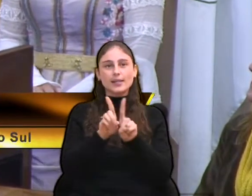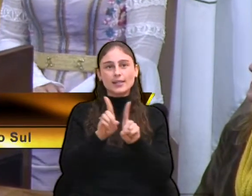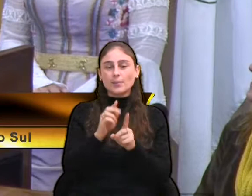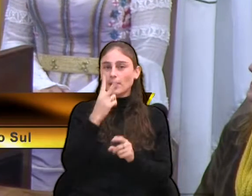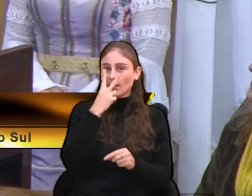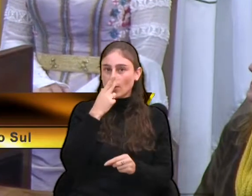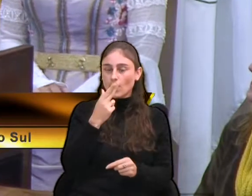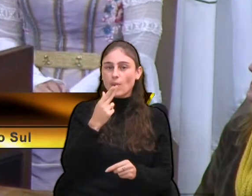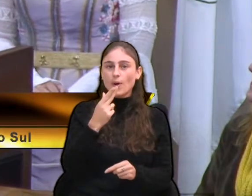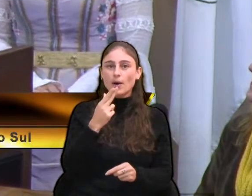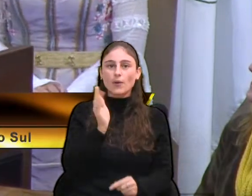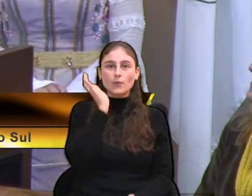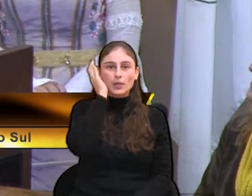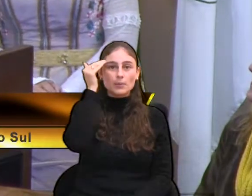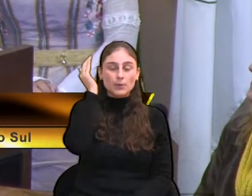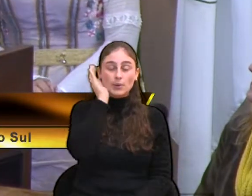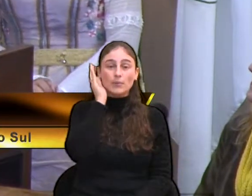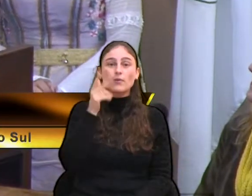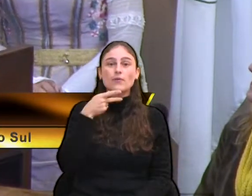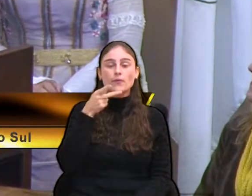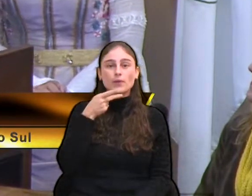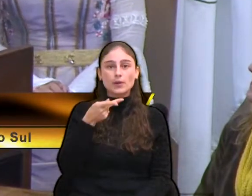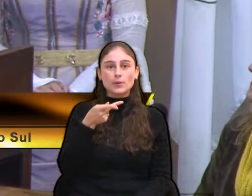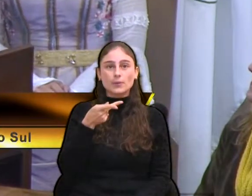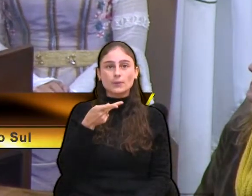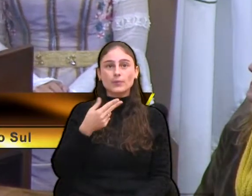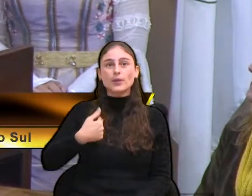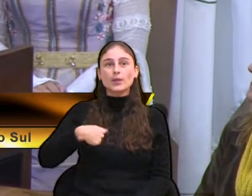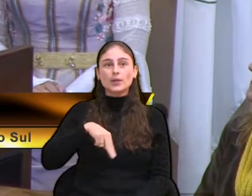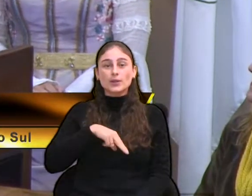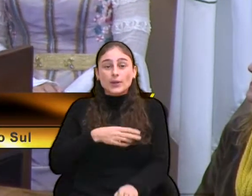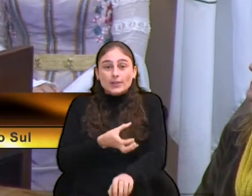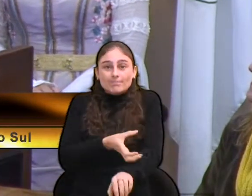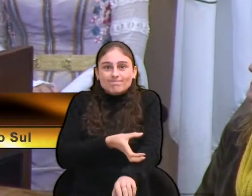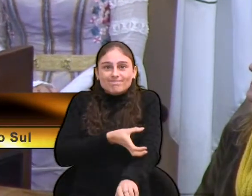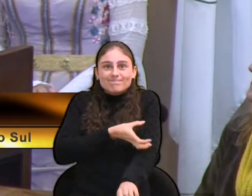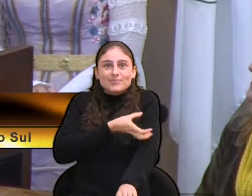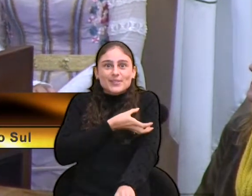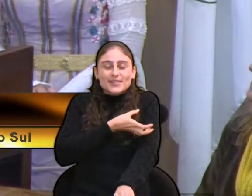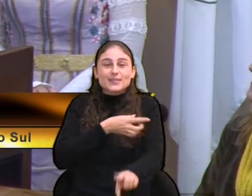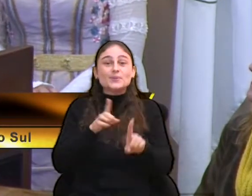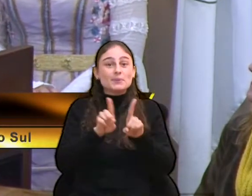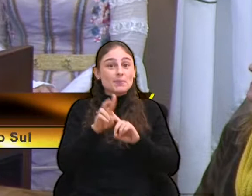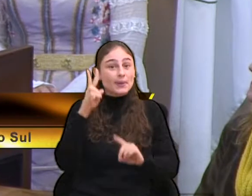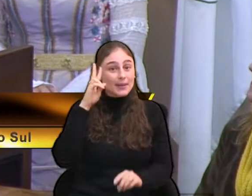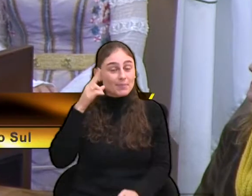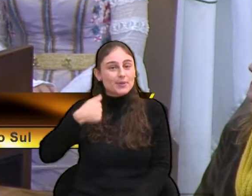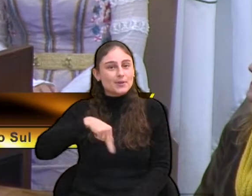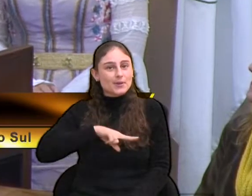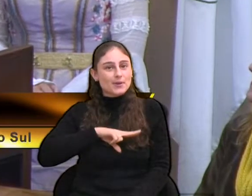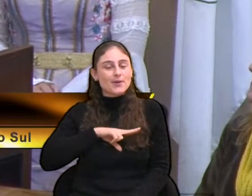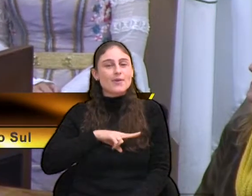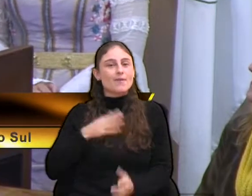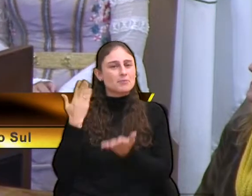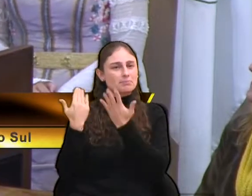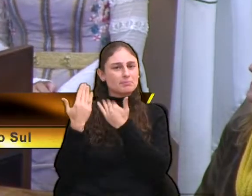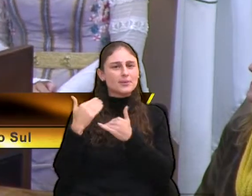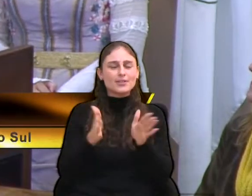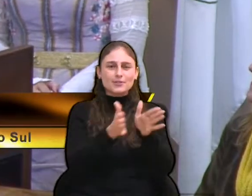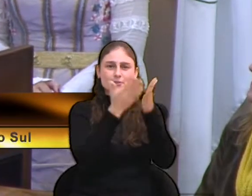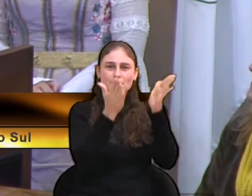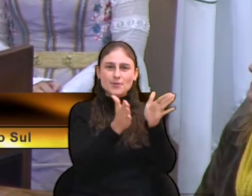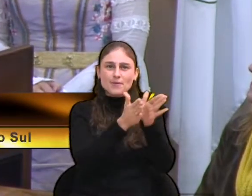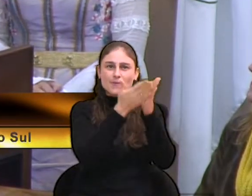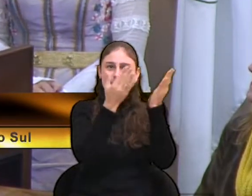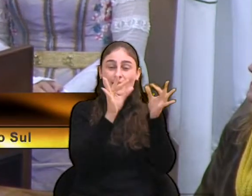nosso vereador Felipe falou, o Grêmio Maier falou, chegamos a nos arrepiar, lembrando na nossa época de Festa da Uva. Já se